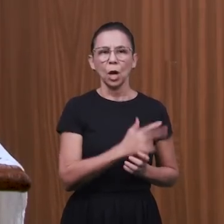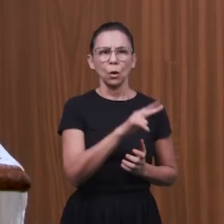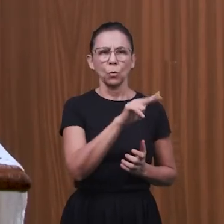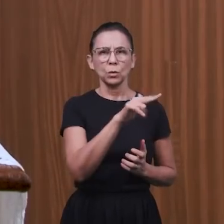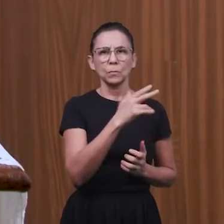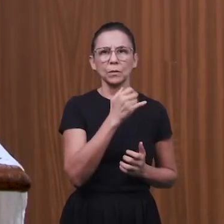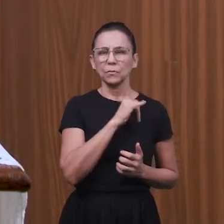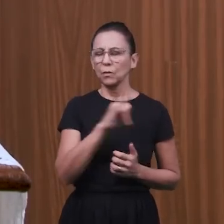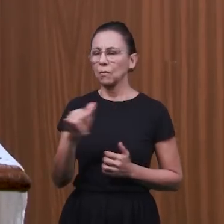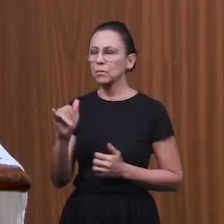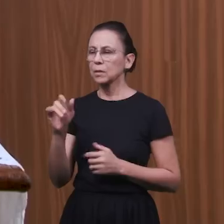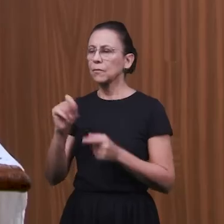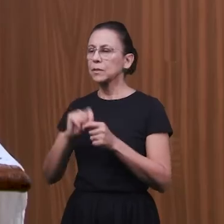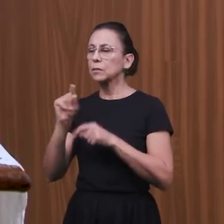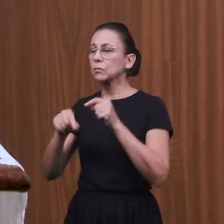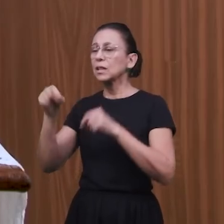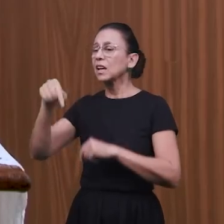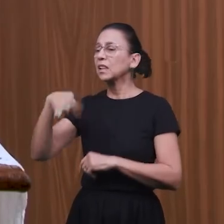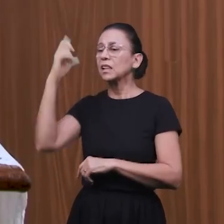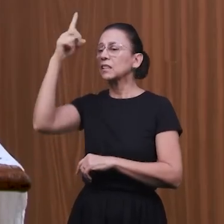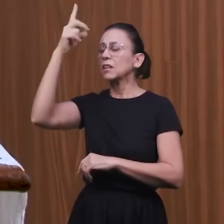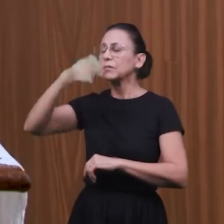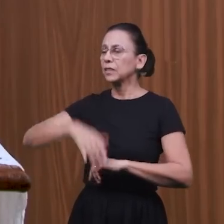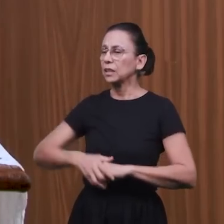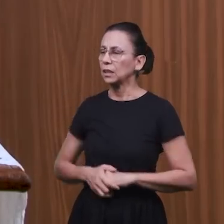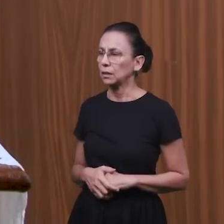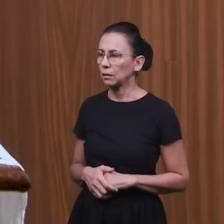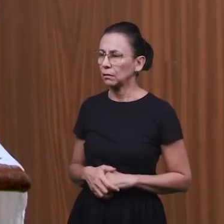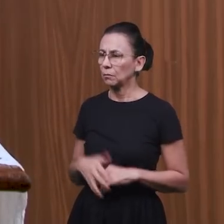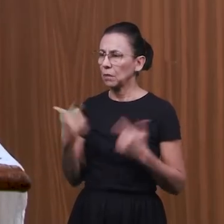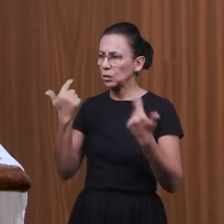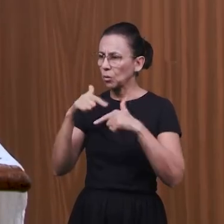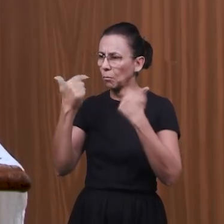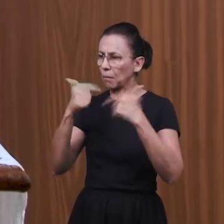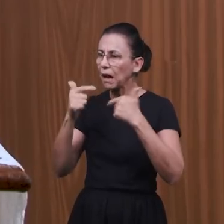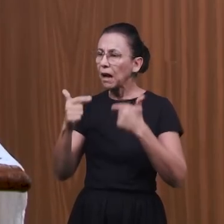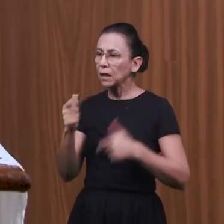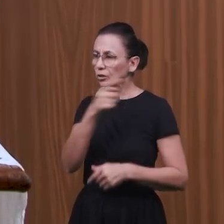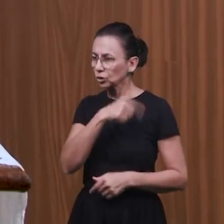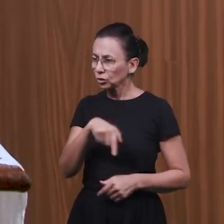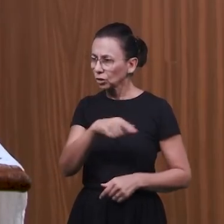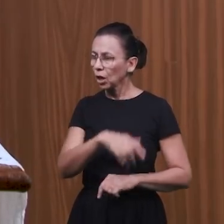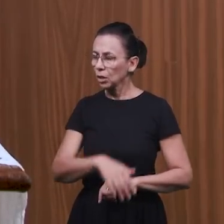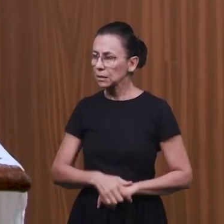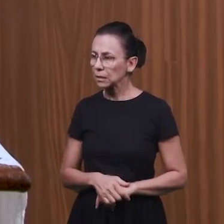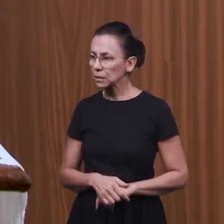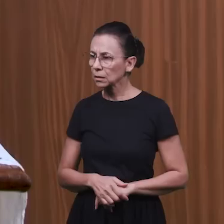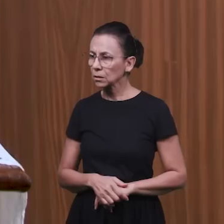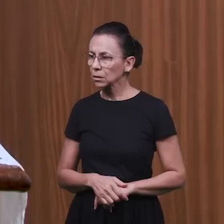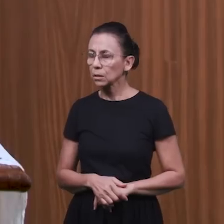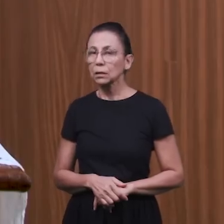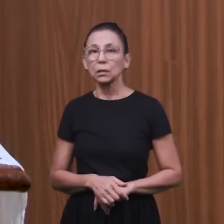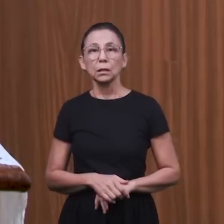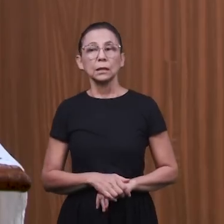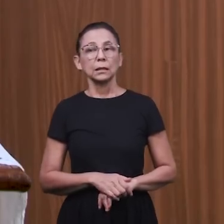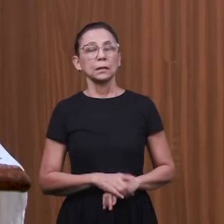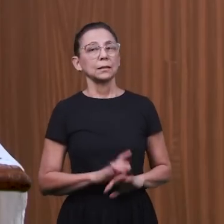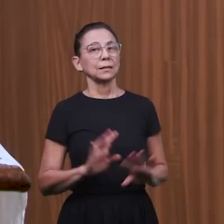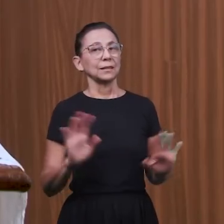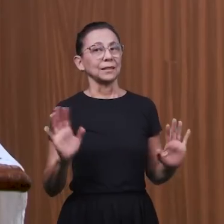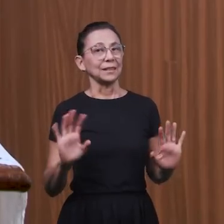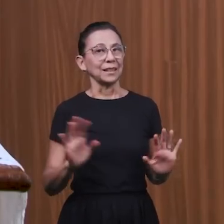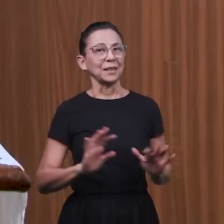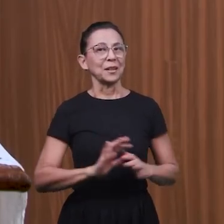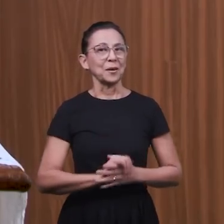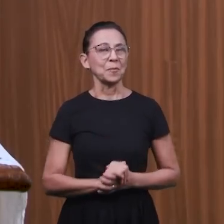lá para levar o alimento. Mas quando ele vê o gigante afrontando todo o exército de Israel e todos